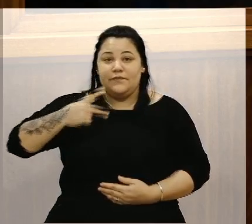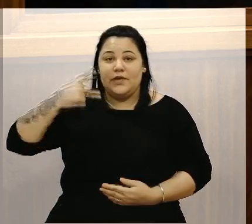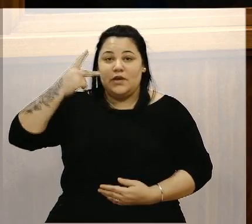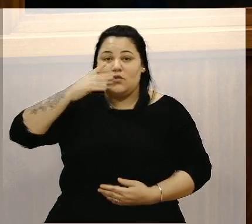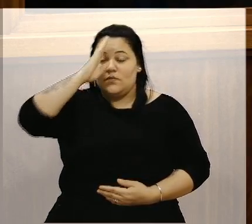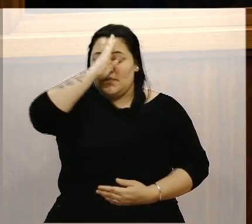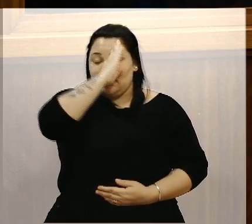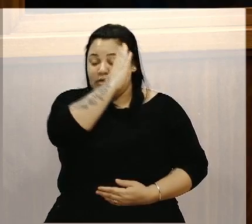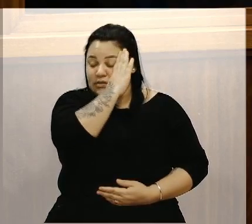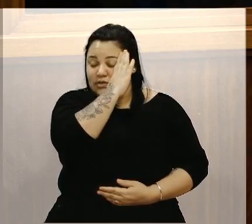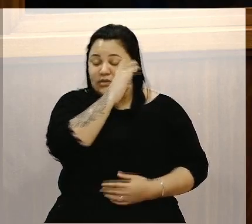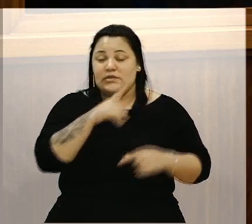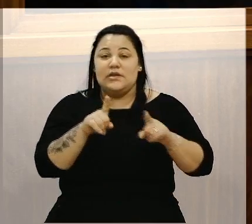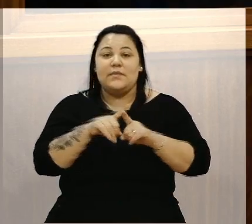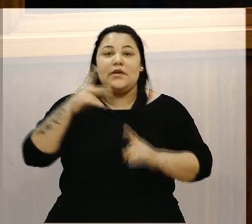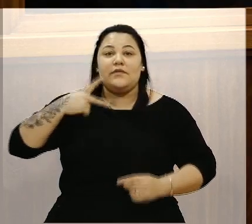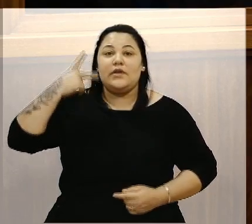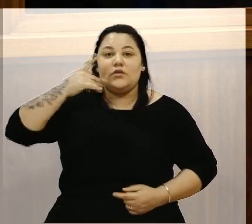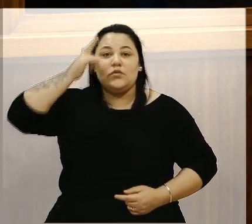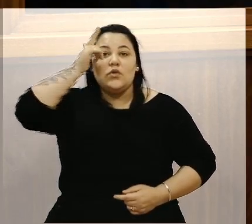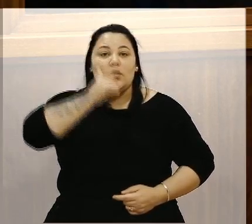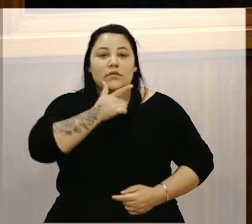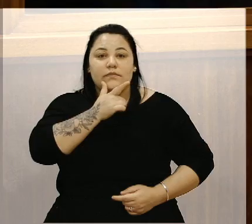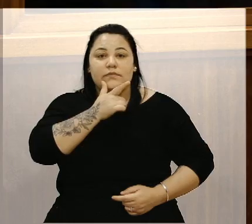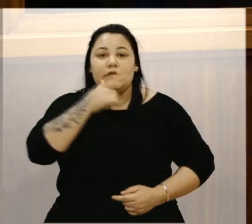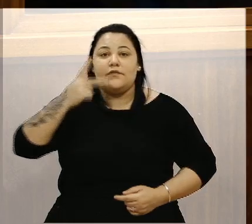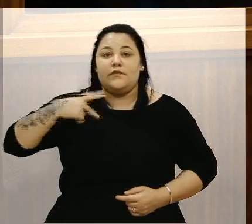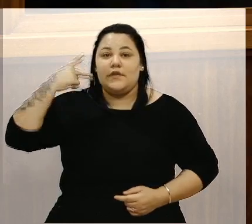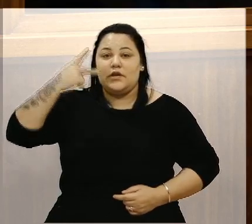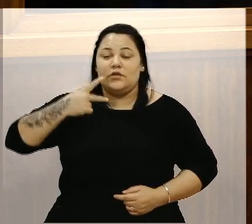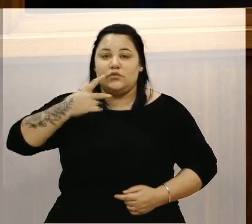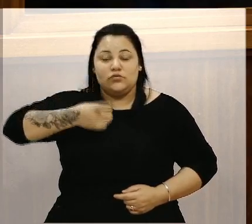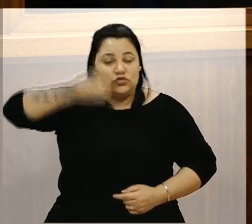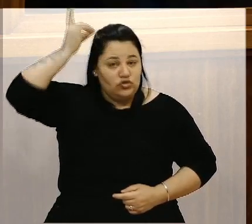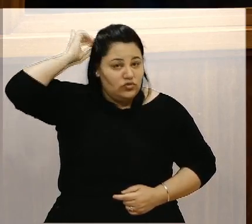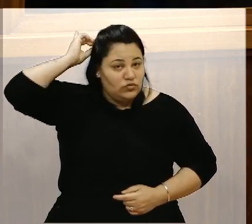Adriano Bressan, vereador Lucas Carenhato, vereador